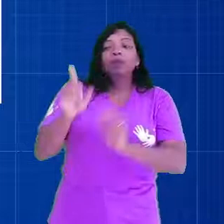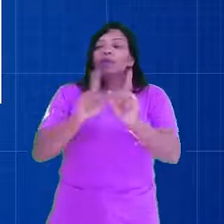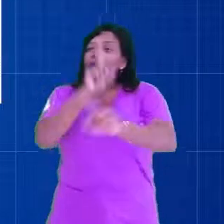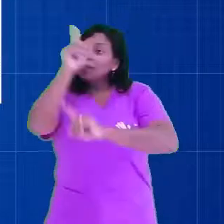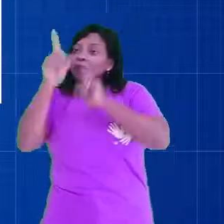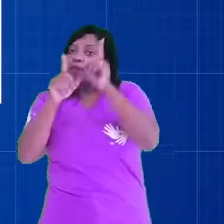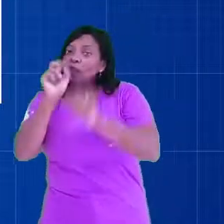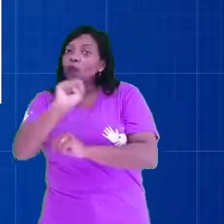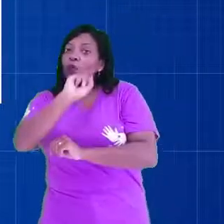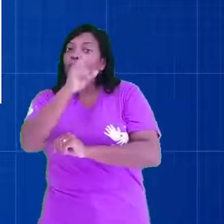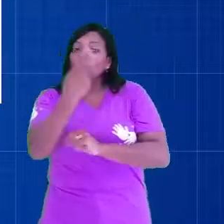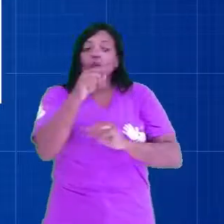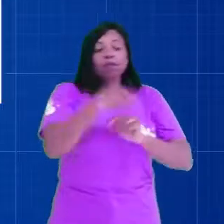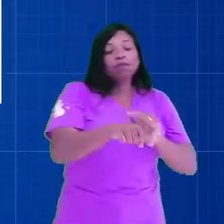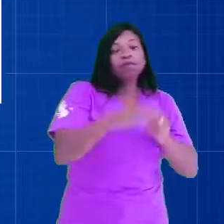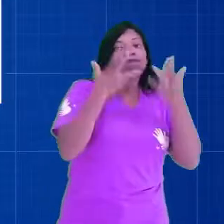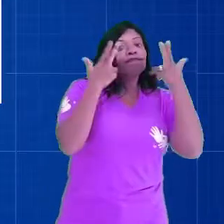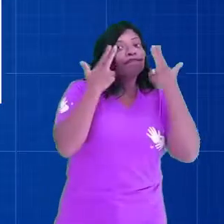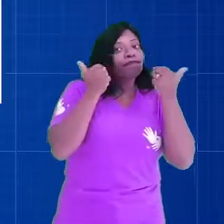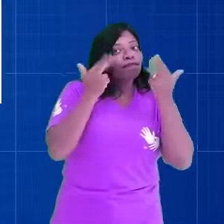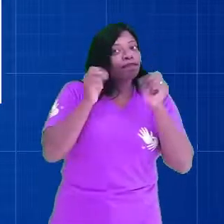ou natural, ok?